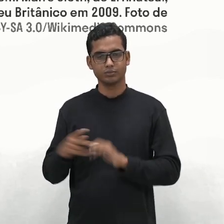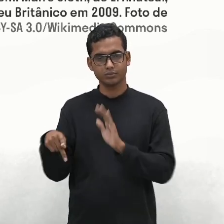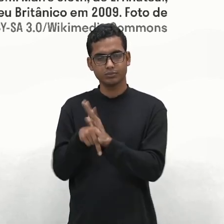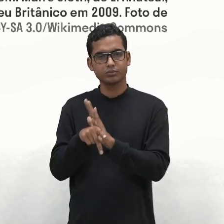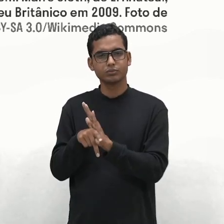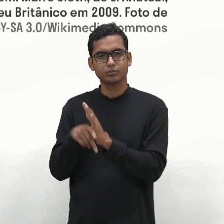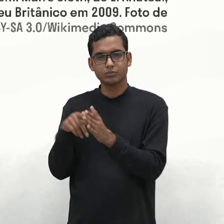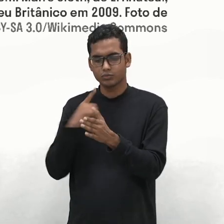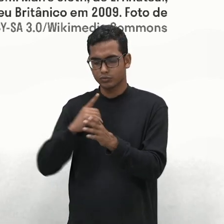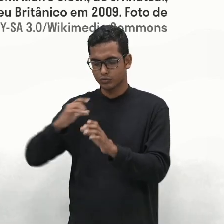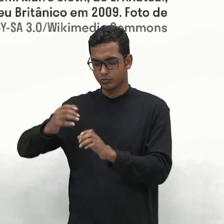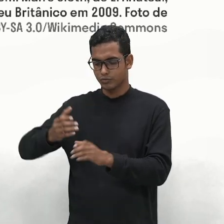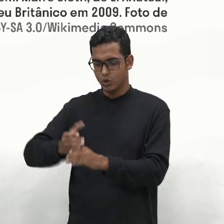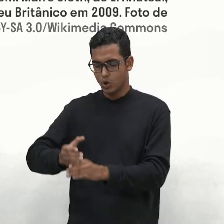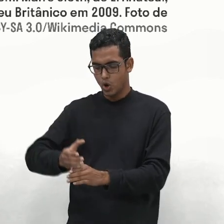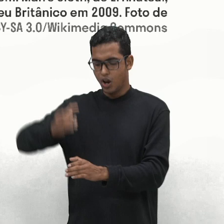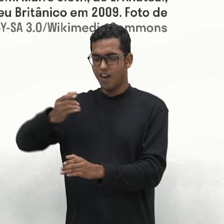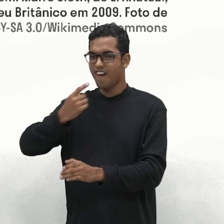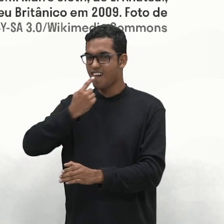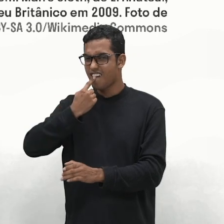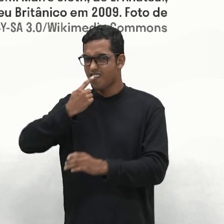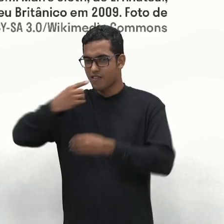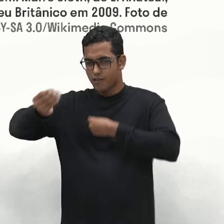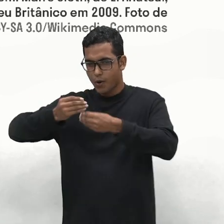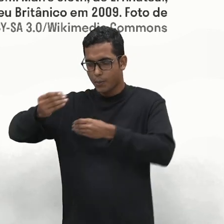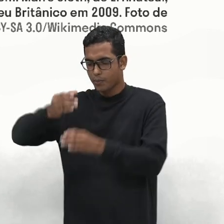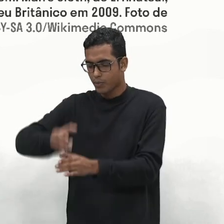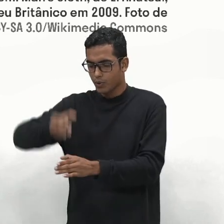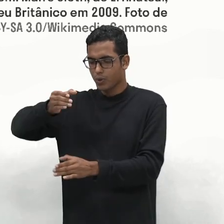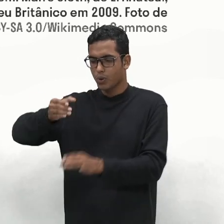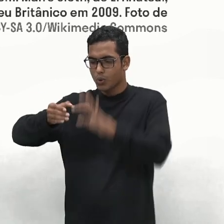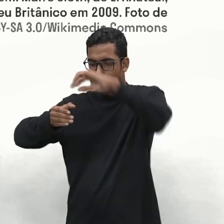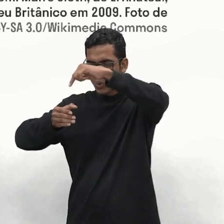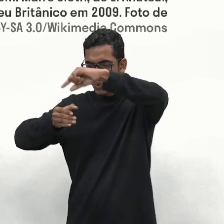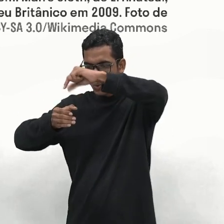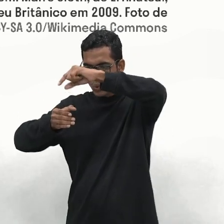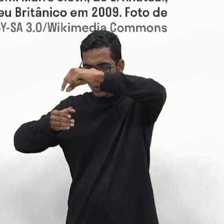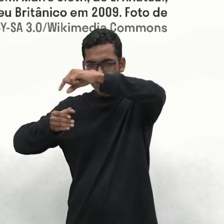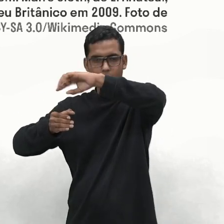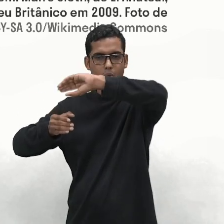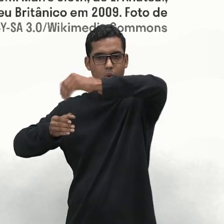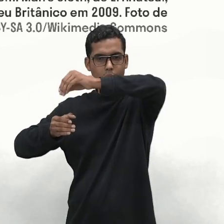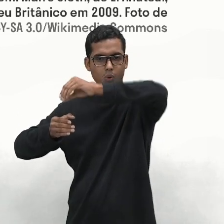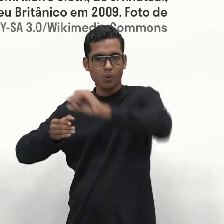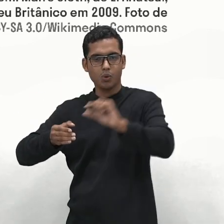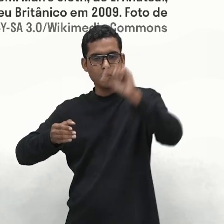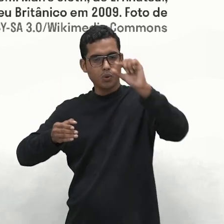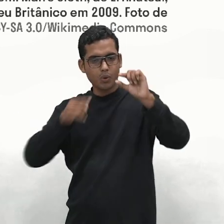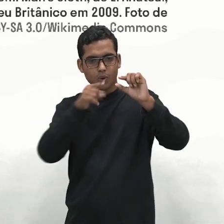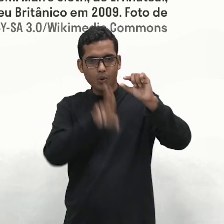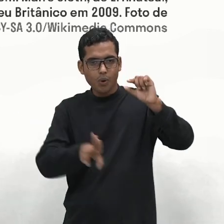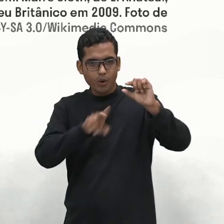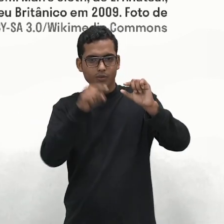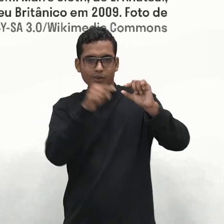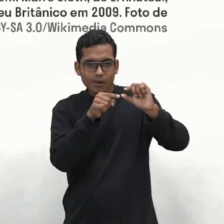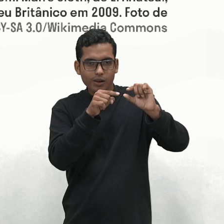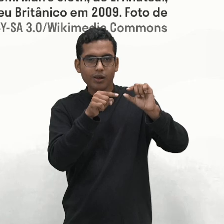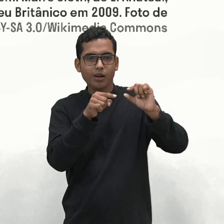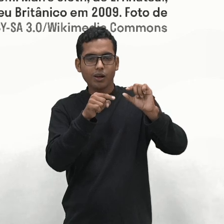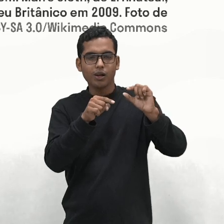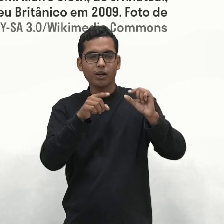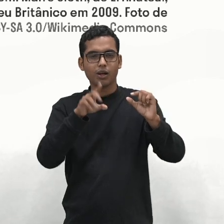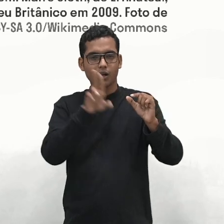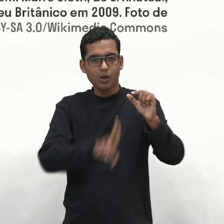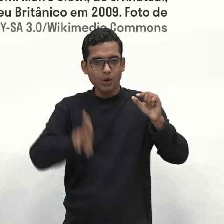garrafa, o plástico, não é verdade? Que está tão, vamos dizer, sendo utilizado, mas que faz tanto mal